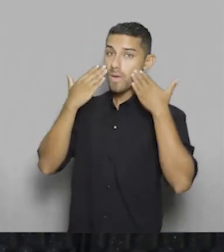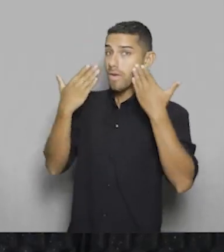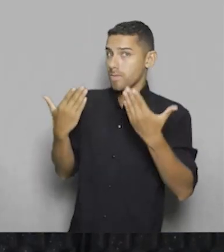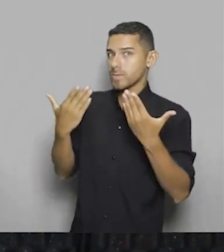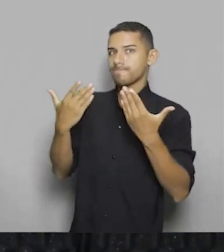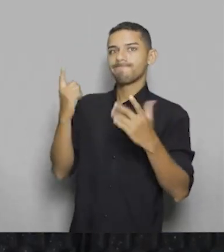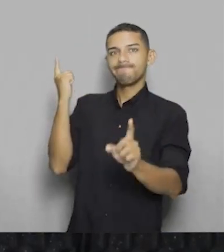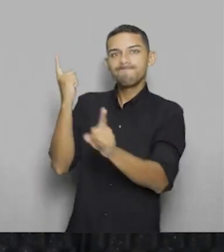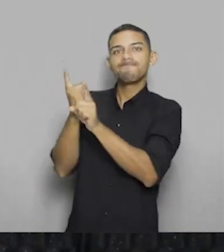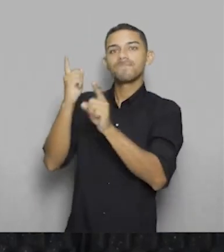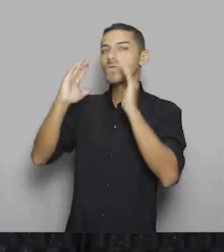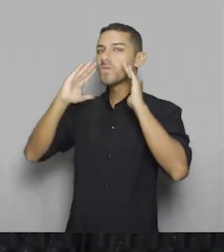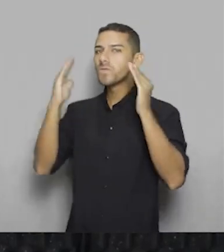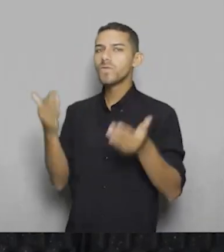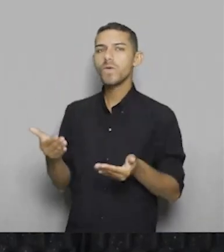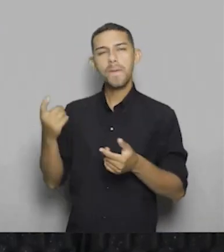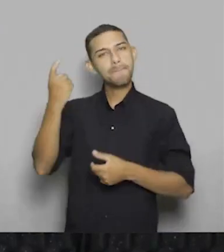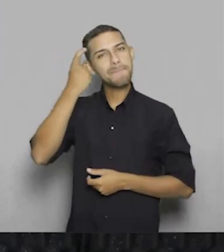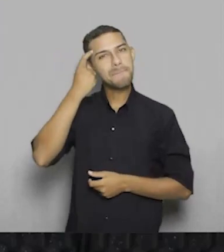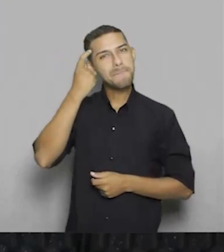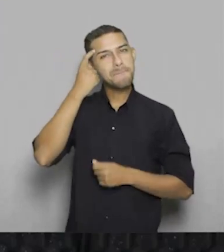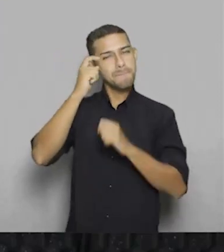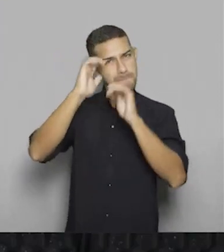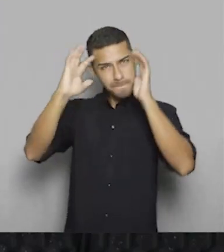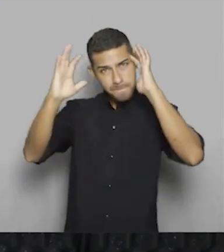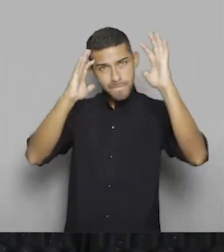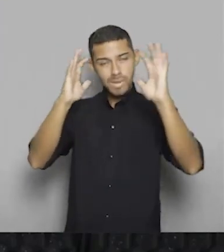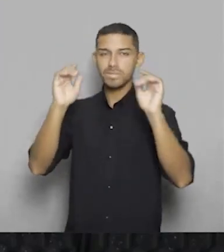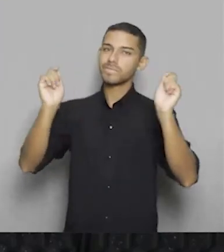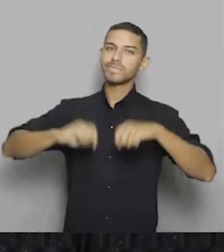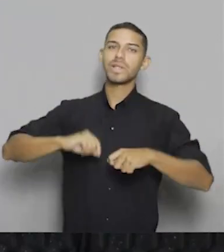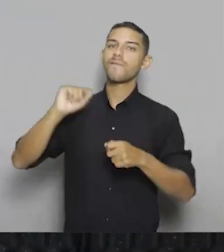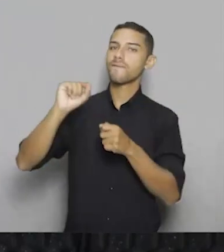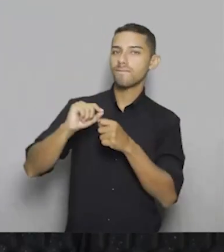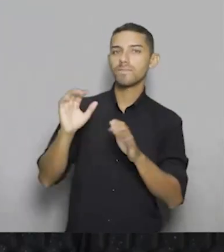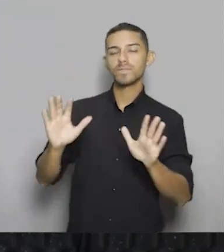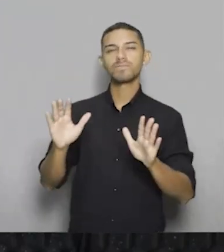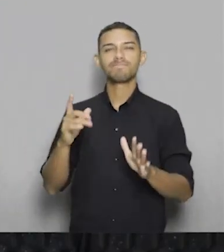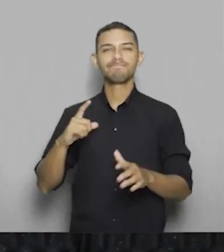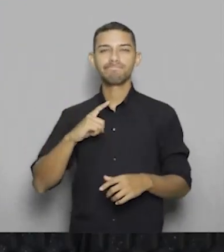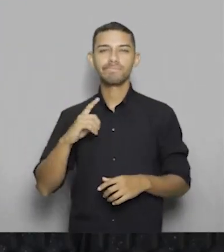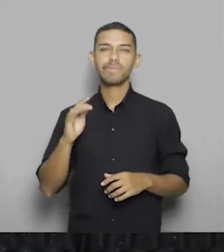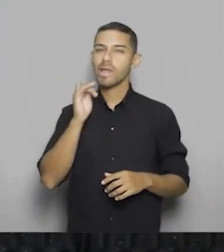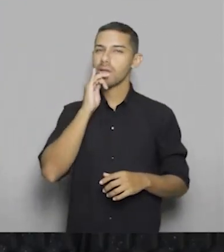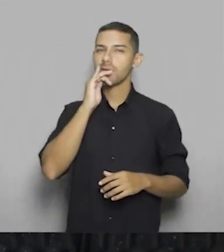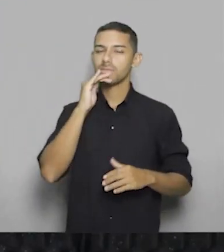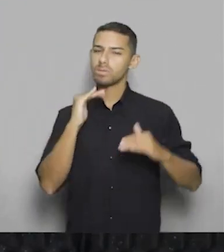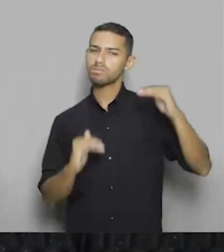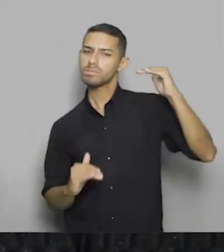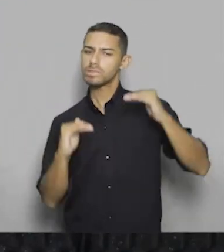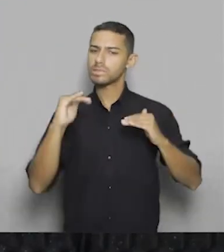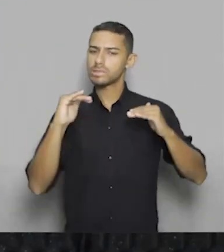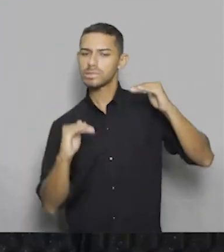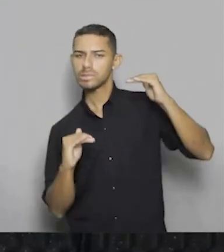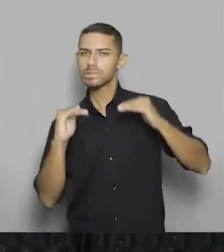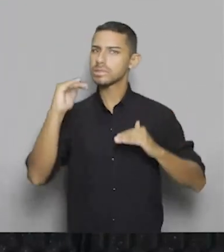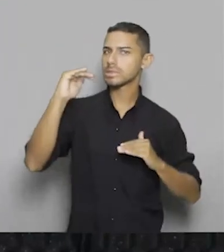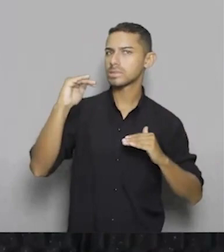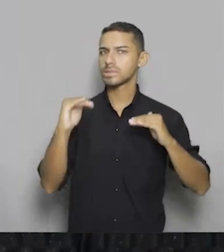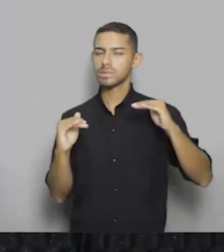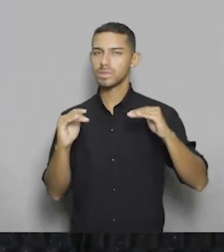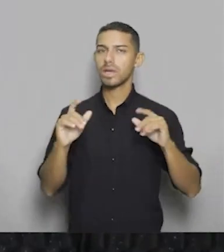atinge o foco, você já pensa em algo mais e você tem que fazer. Então, aí a balança, né? Instabilidade